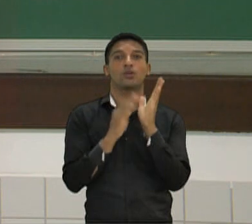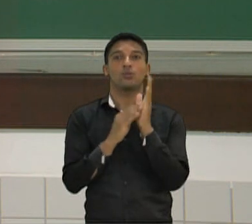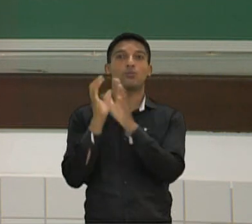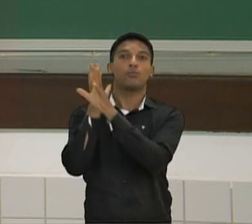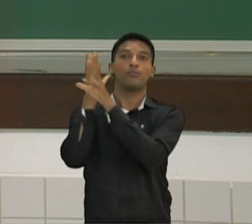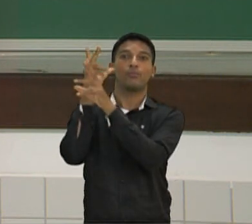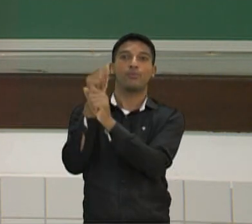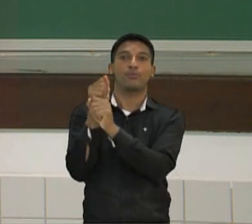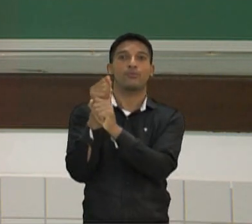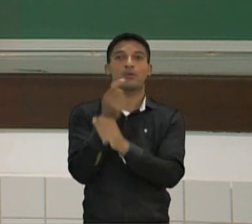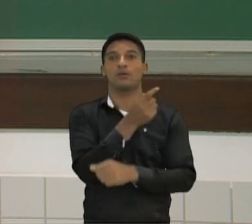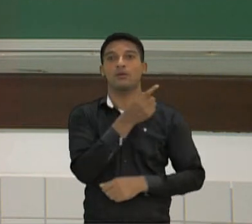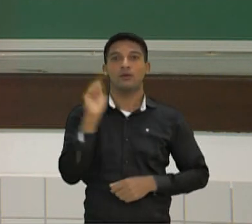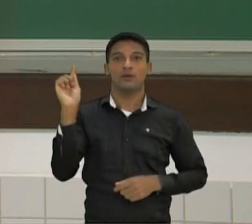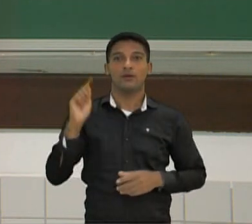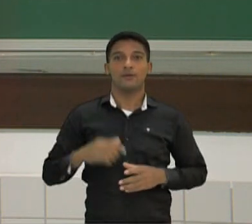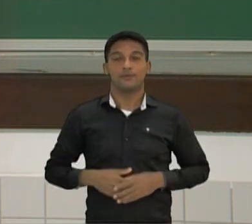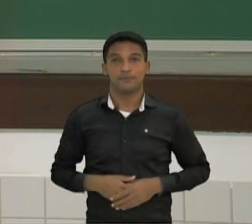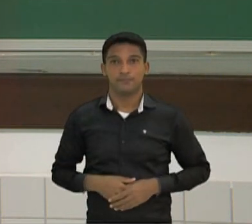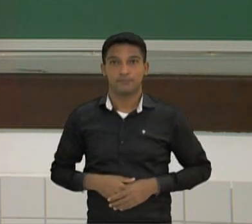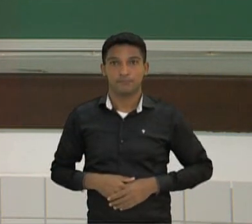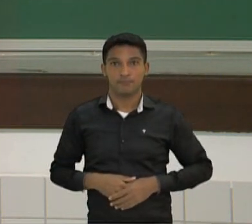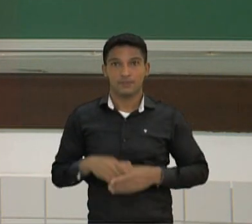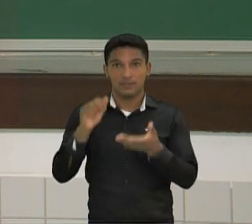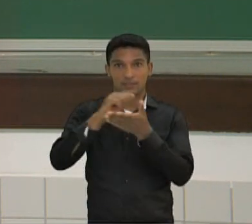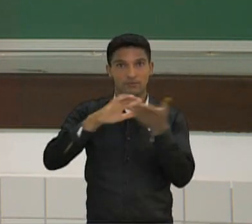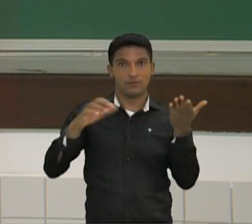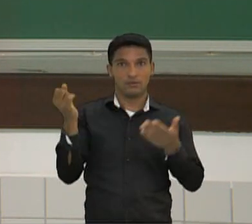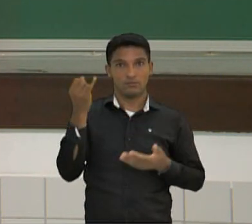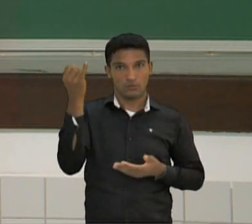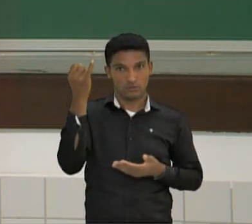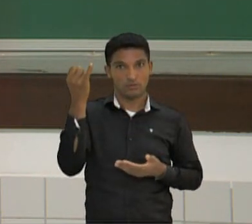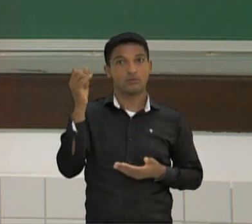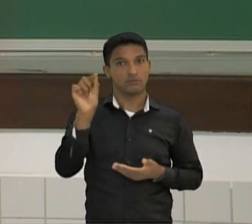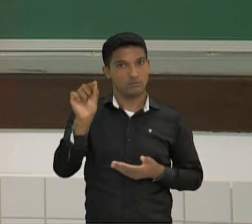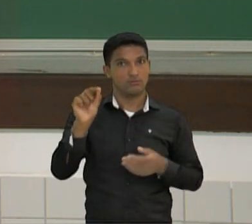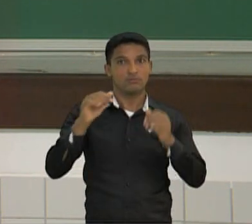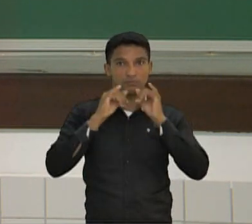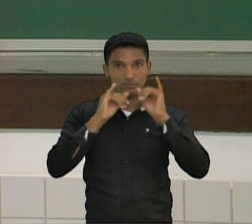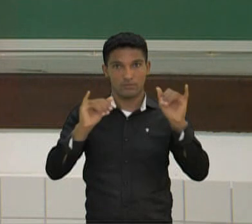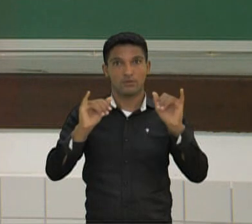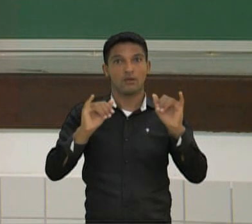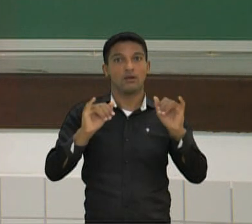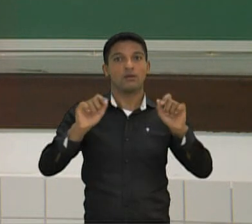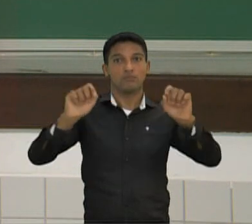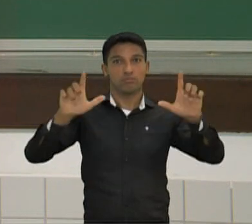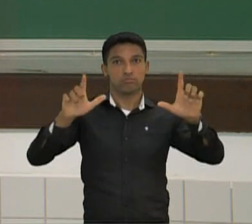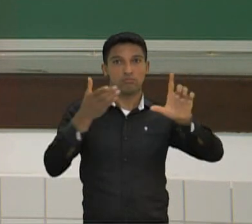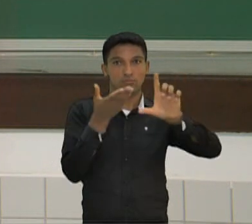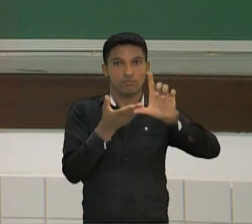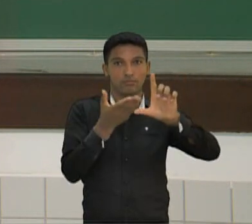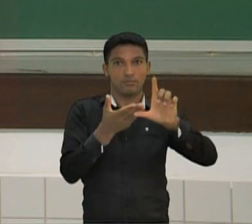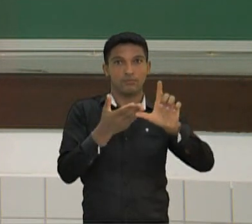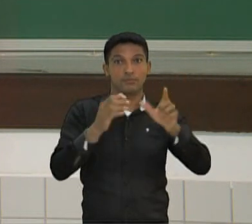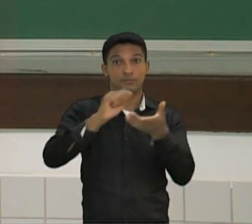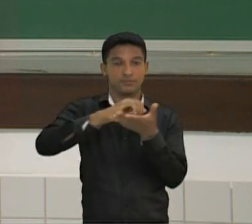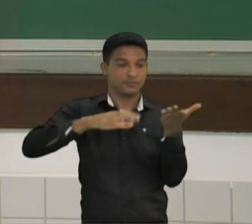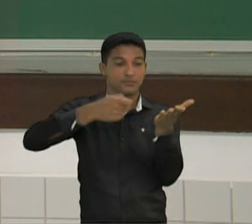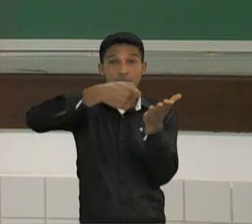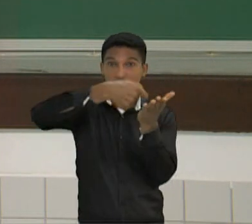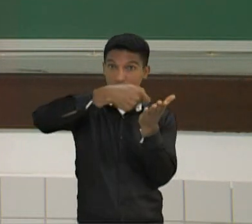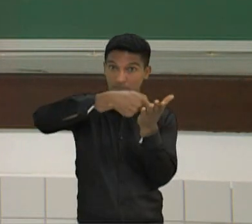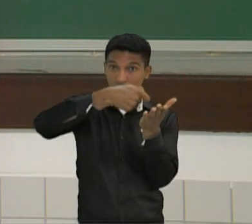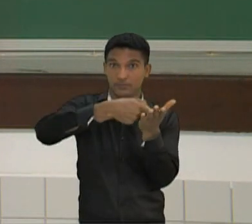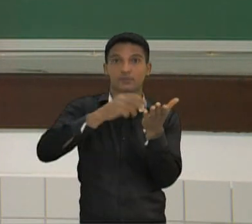um recadinho muito importante, não esqueçam de fazer as atividades obrigatórias lá do Classroom, clicando ali na atividade,